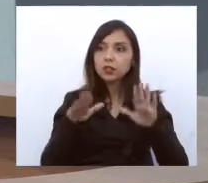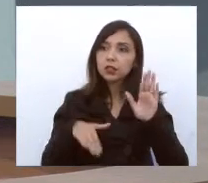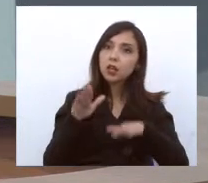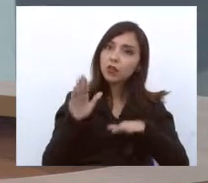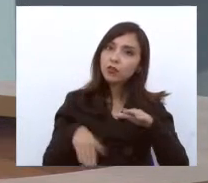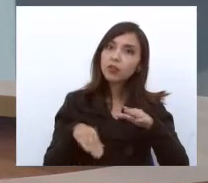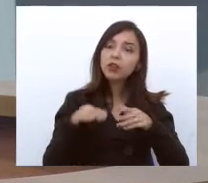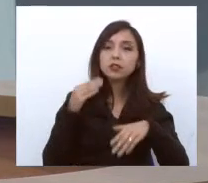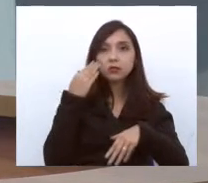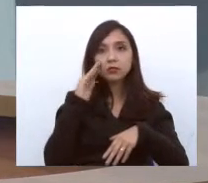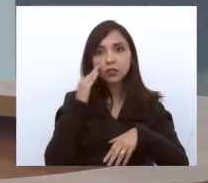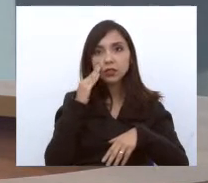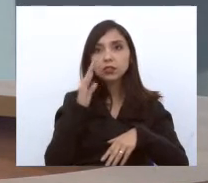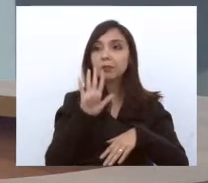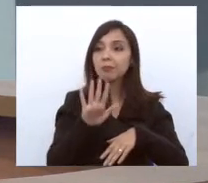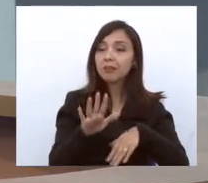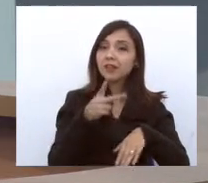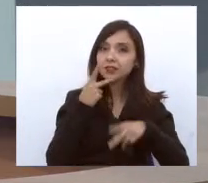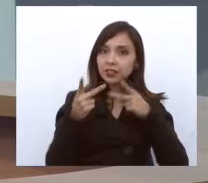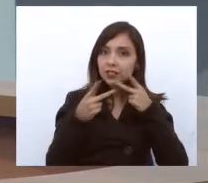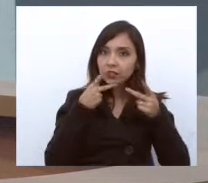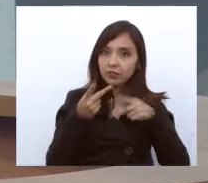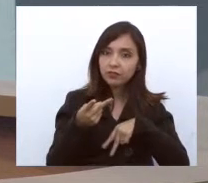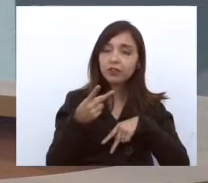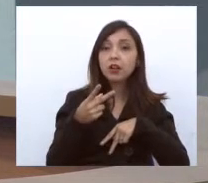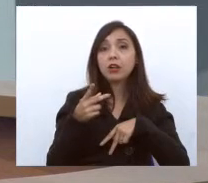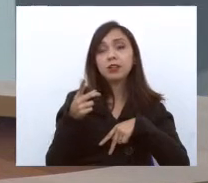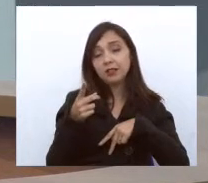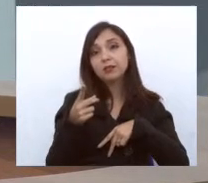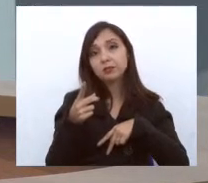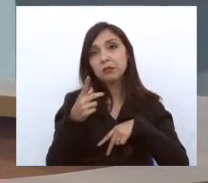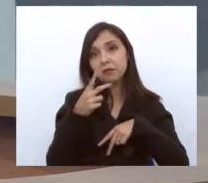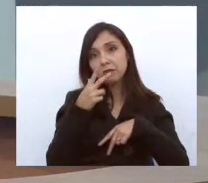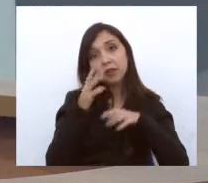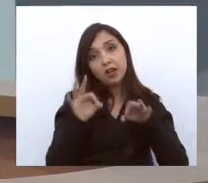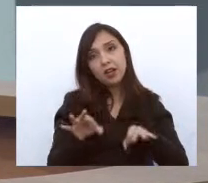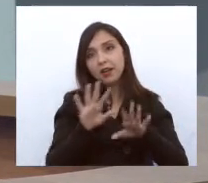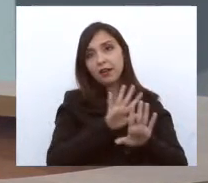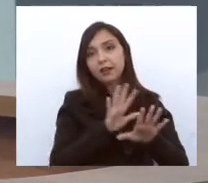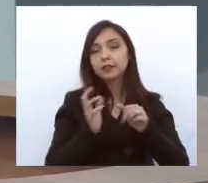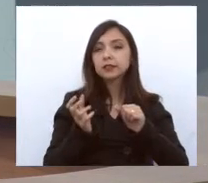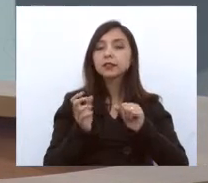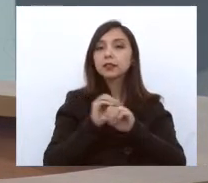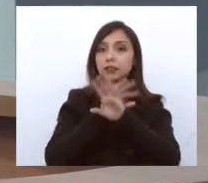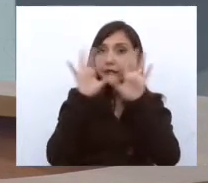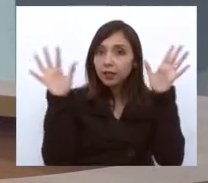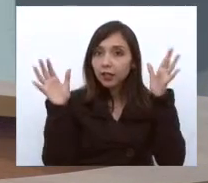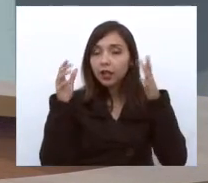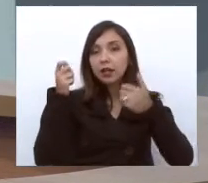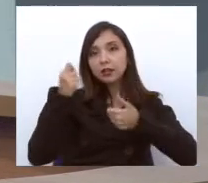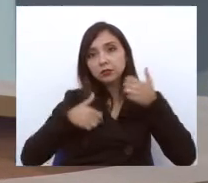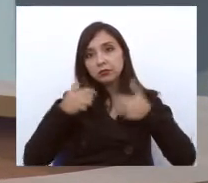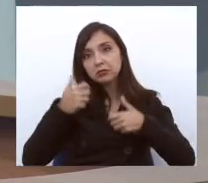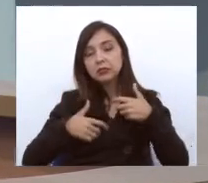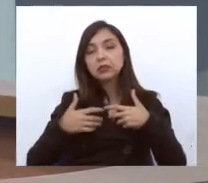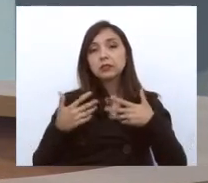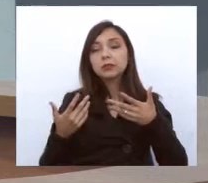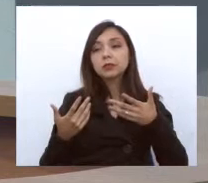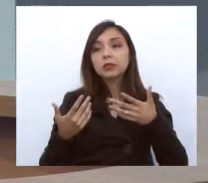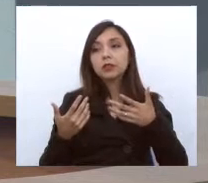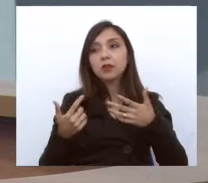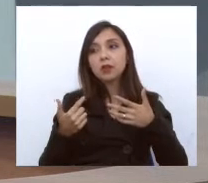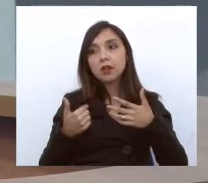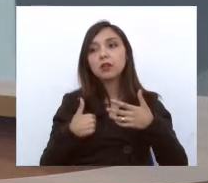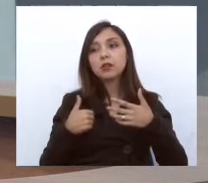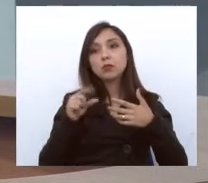eu possa ter entendido, mas a fala do nobre vereador foi bem dessa forma. Então, para ficar claro aqui que